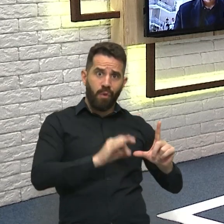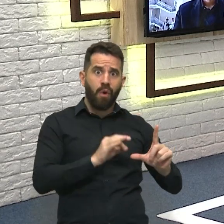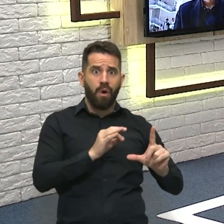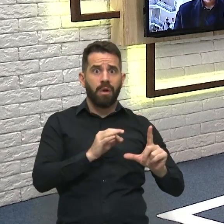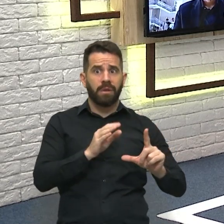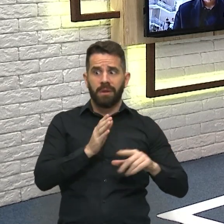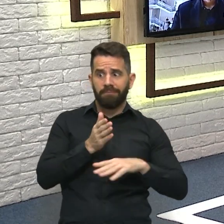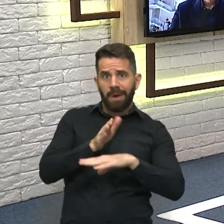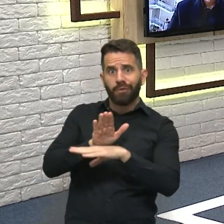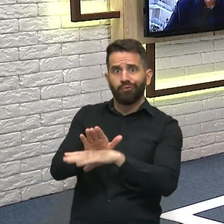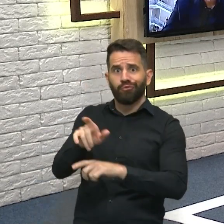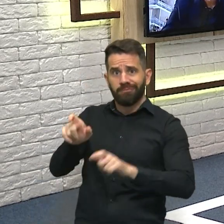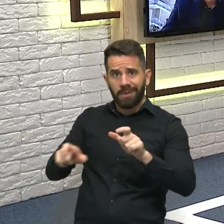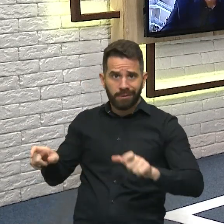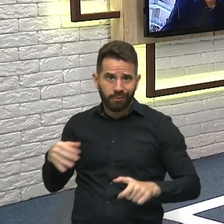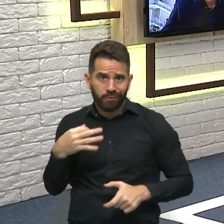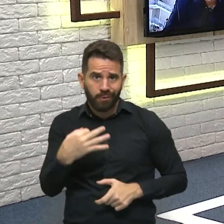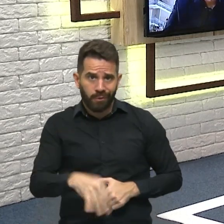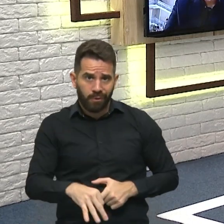universidade.